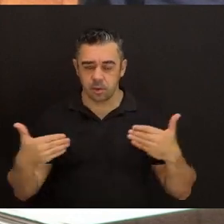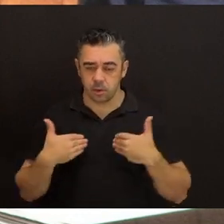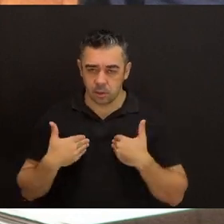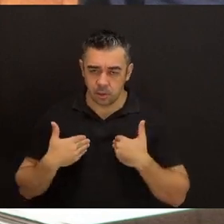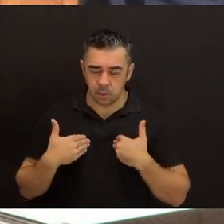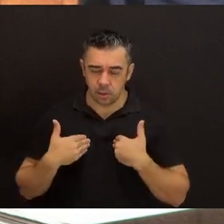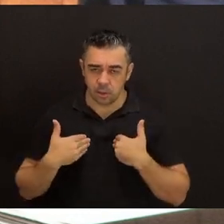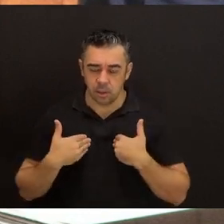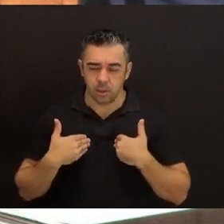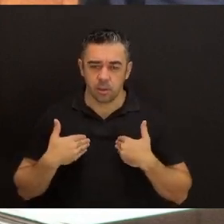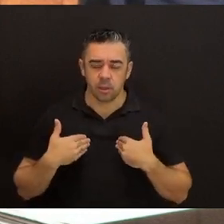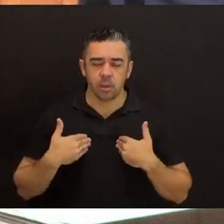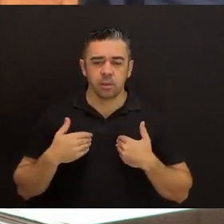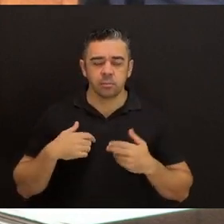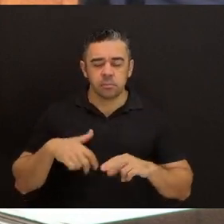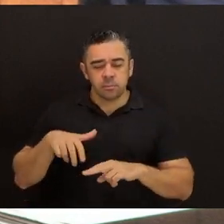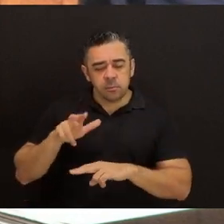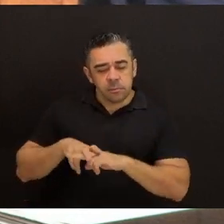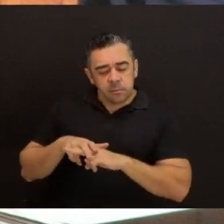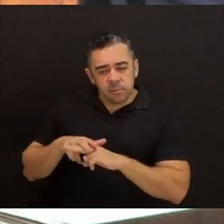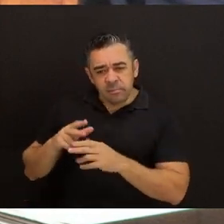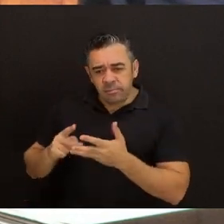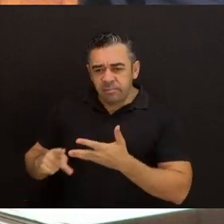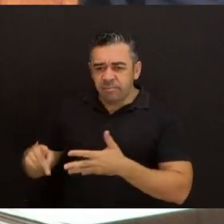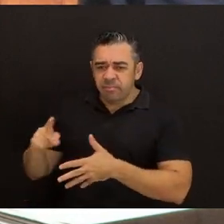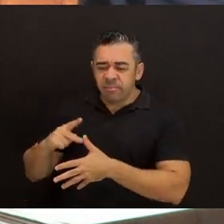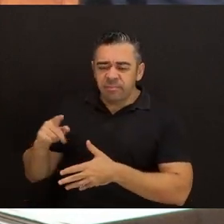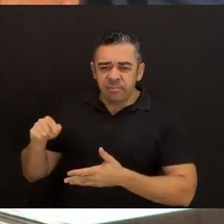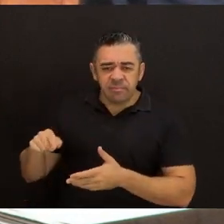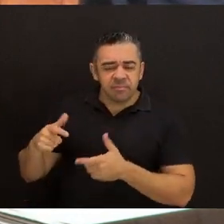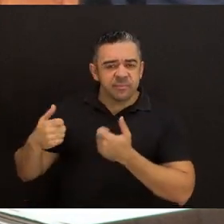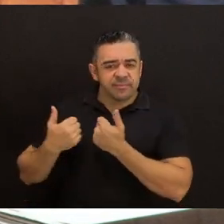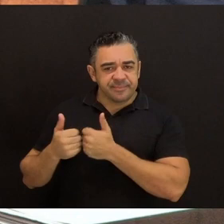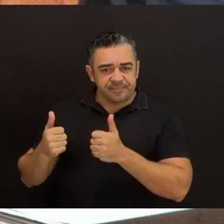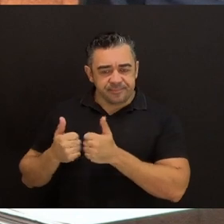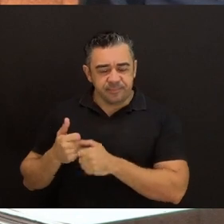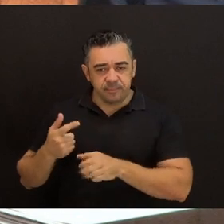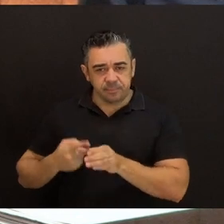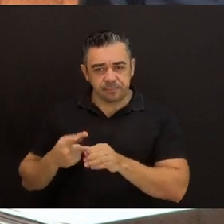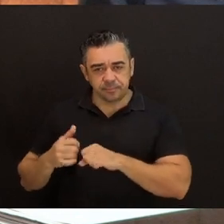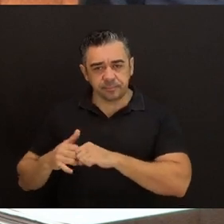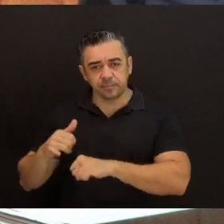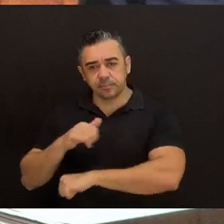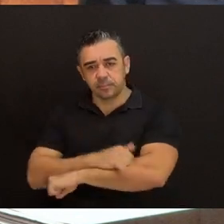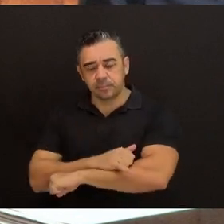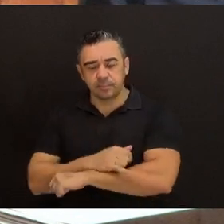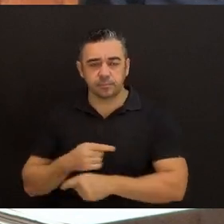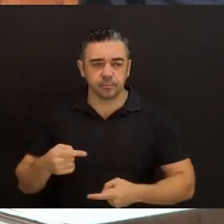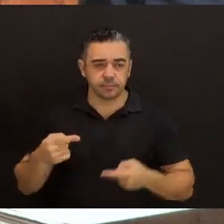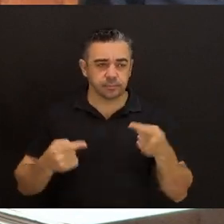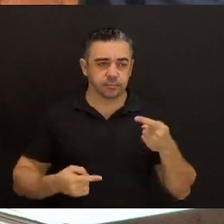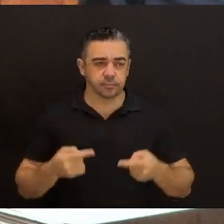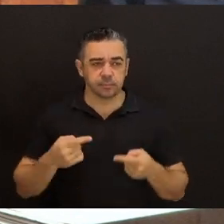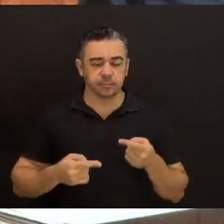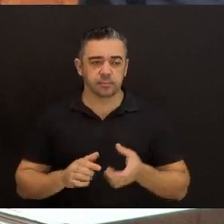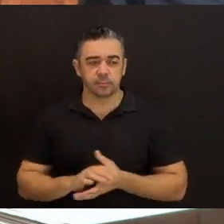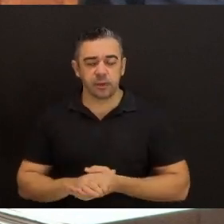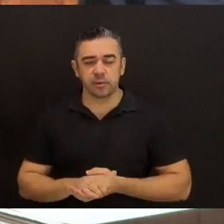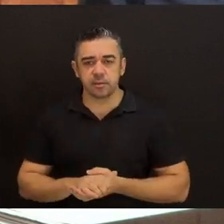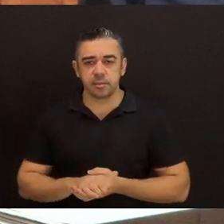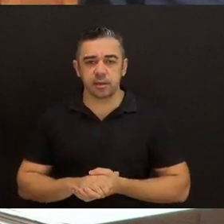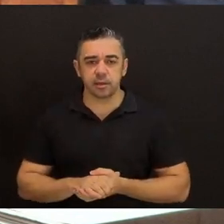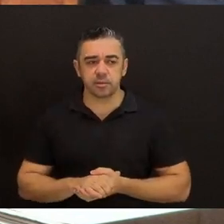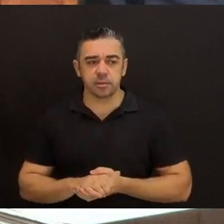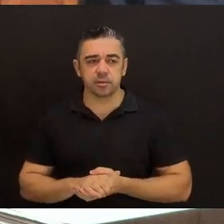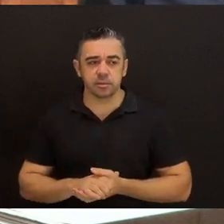na indicação de assentos preferenciais no transporte coletivo público de São José dos Pinhais colocamos em discussão não